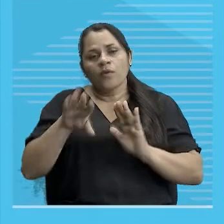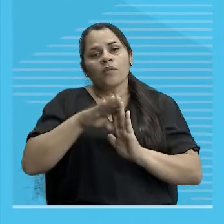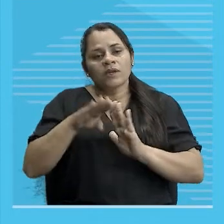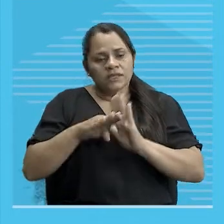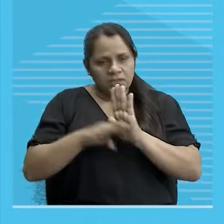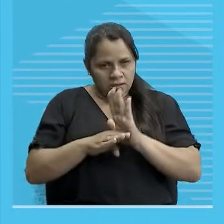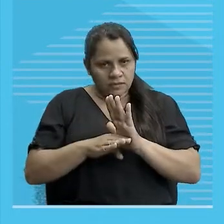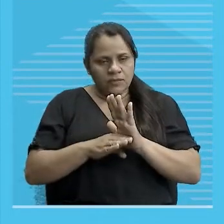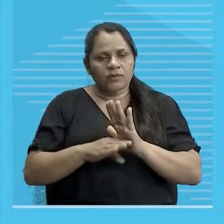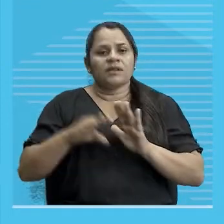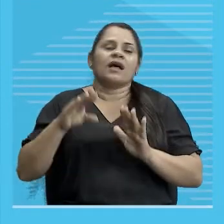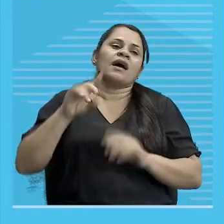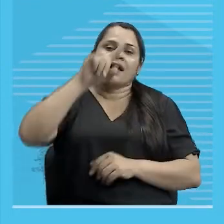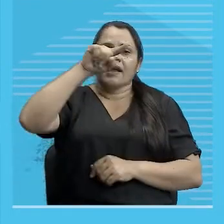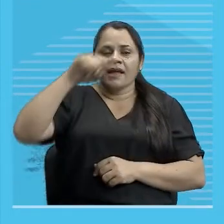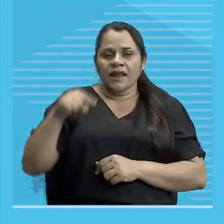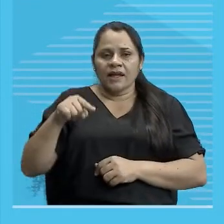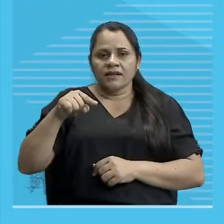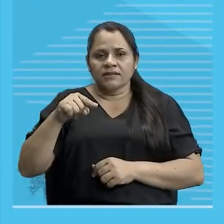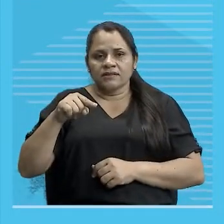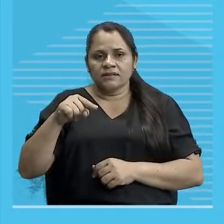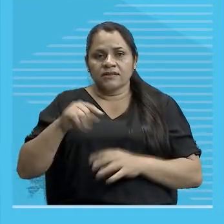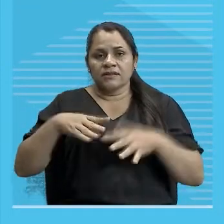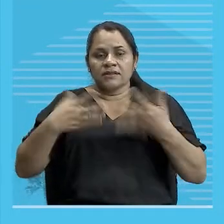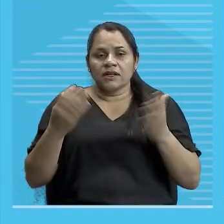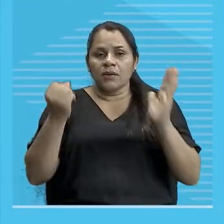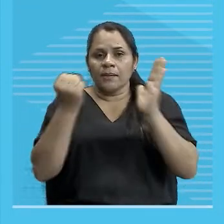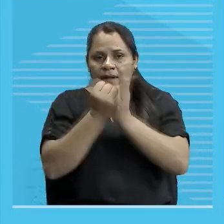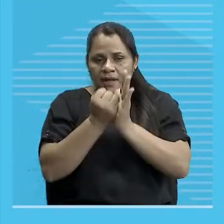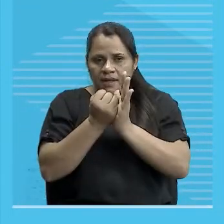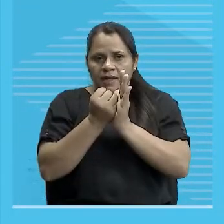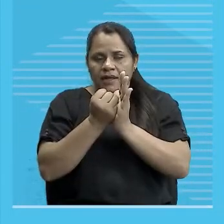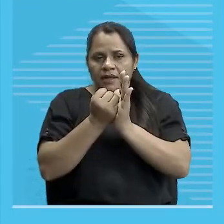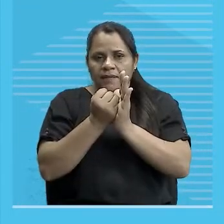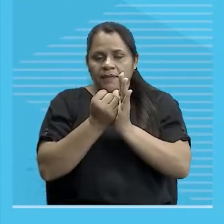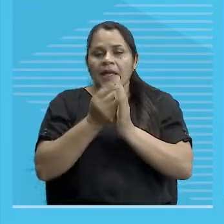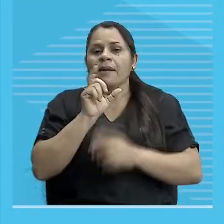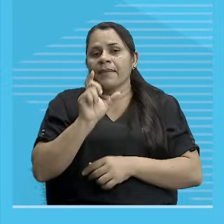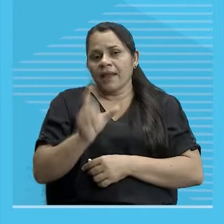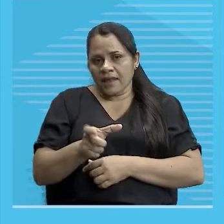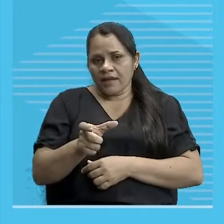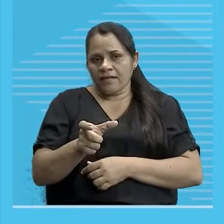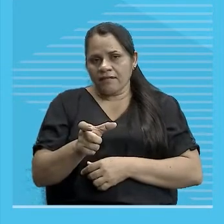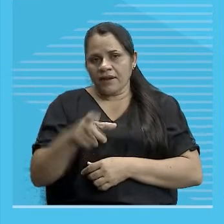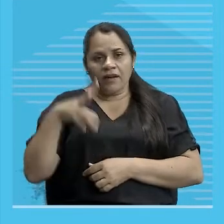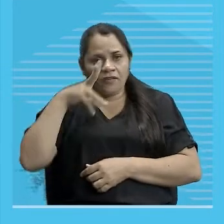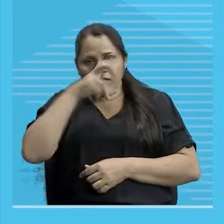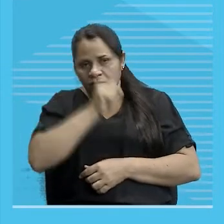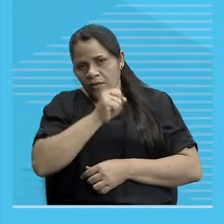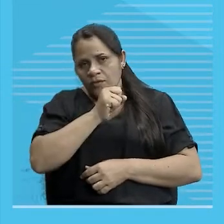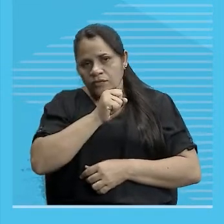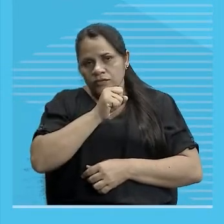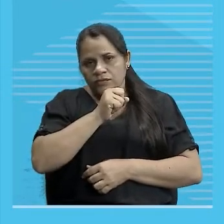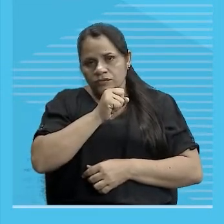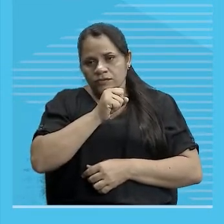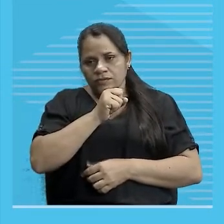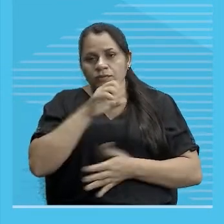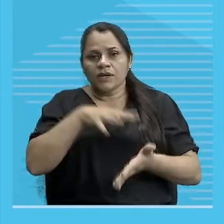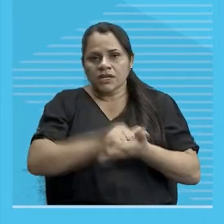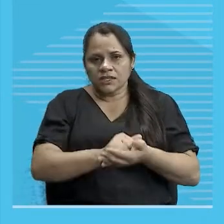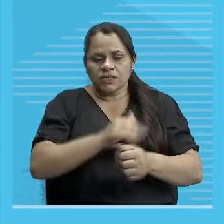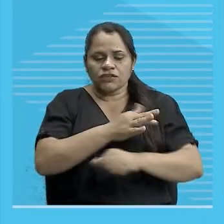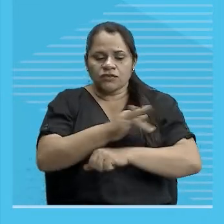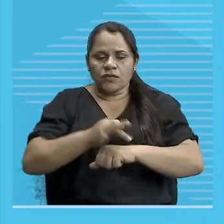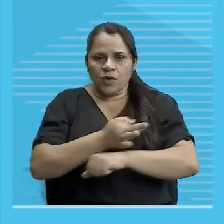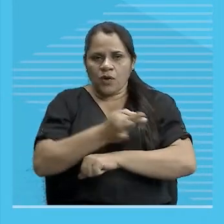tá? Não serve para marcar, portanto, sílaba tônica em hipótese algum acento grave de acordo com o registro padrão. Então, é